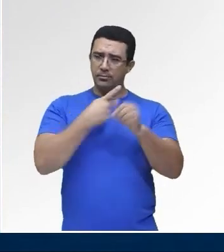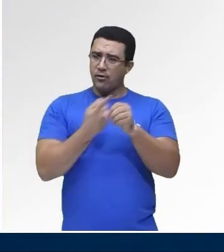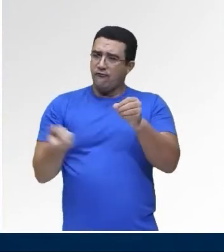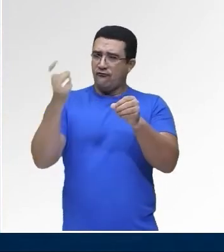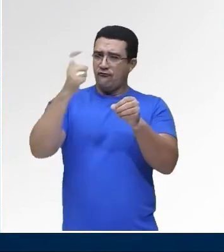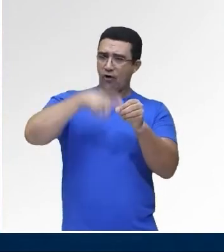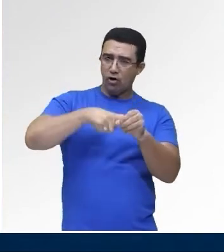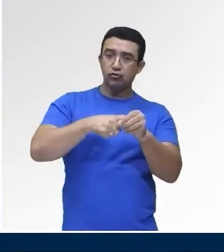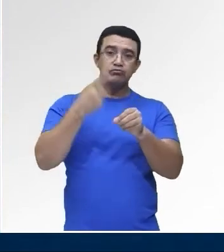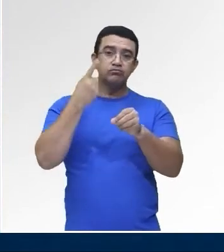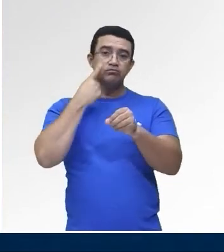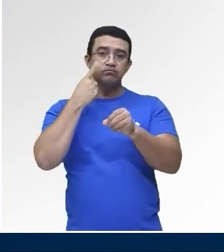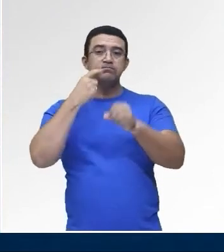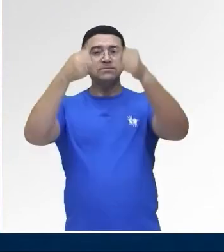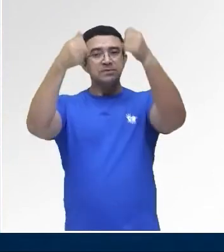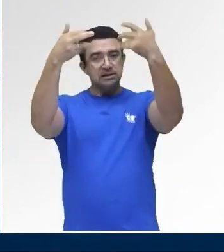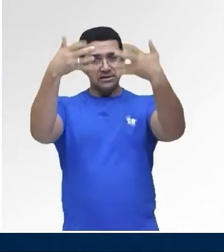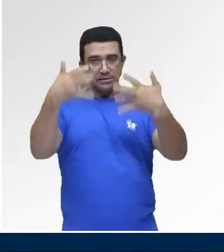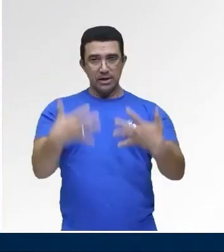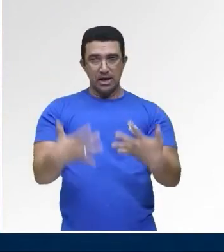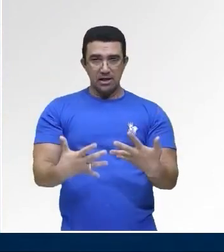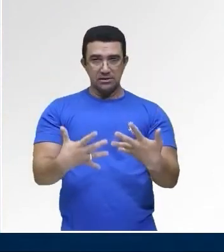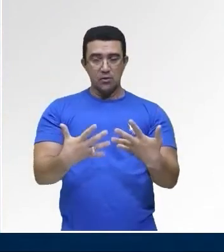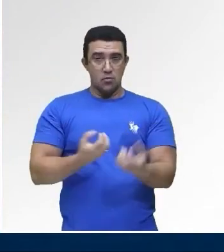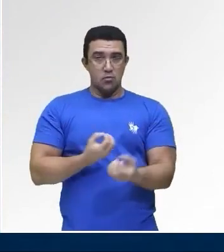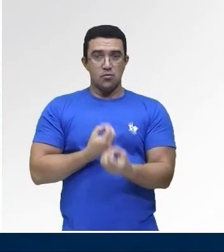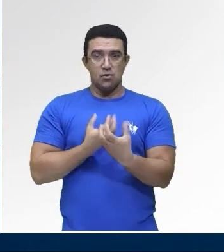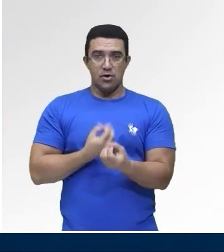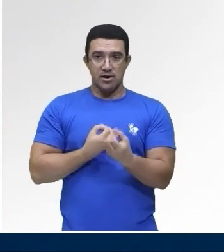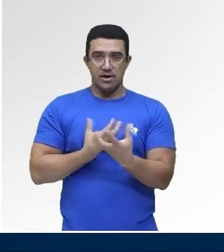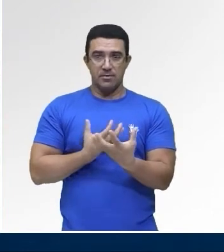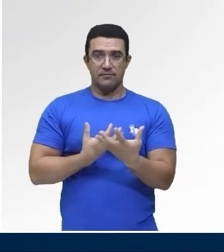a explicação desse poema. Vamos lá.